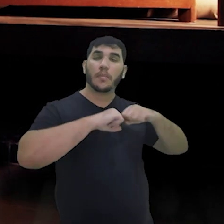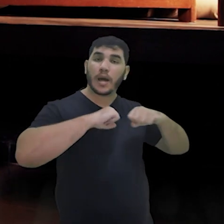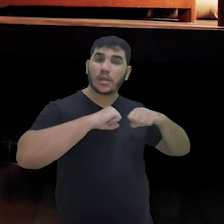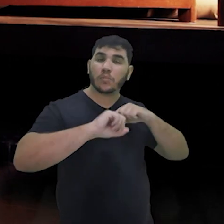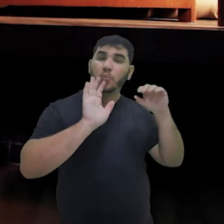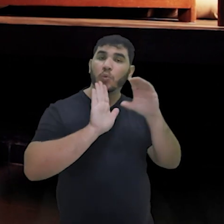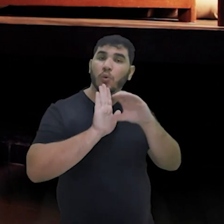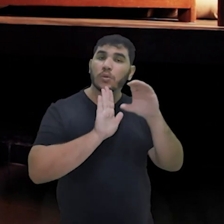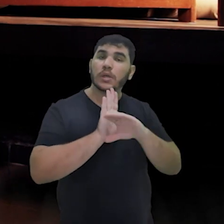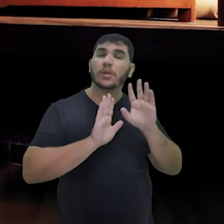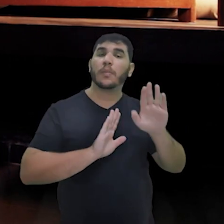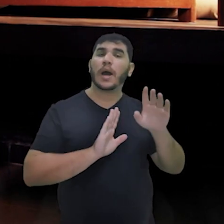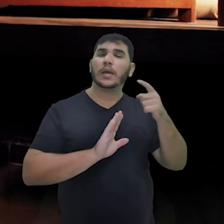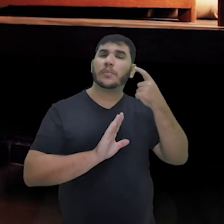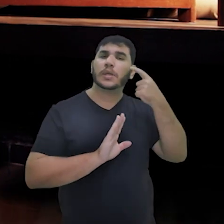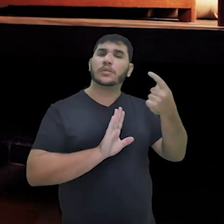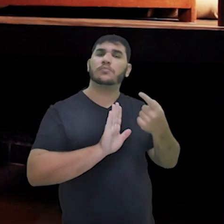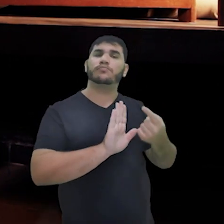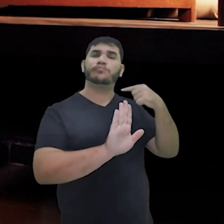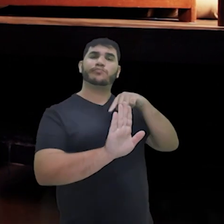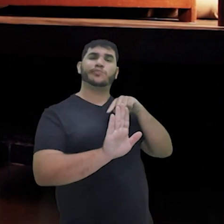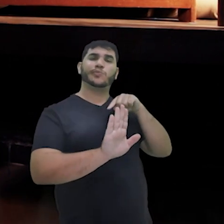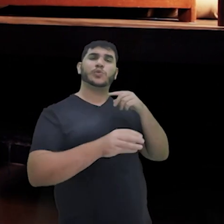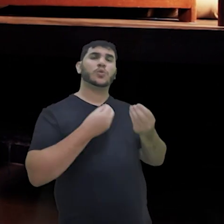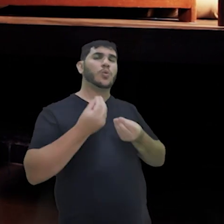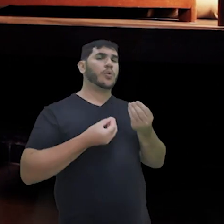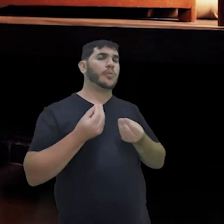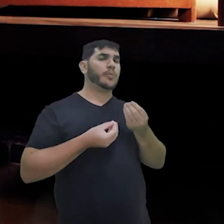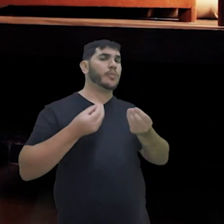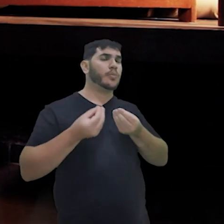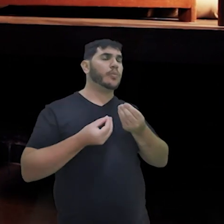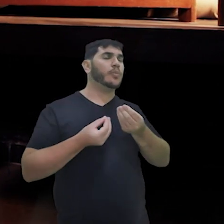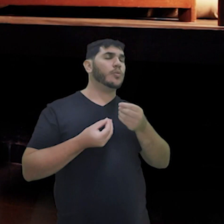um conceito, mas sempre com um pé atrás dele, sabe?